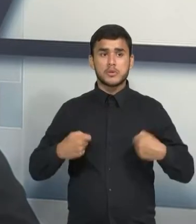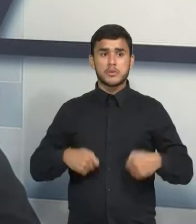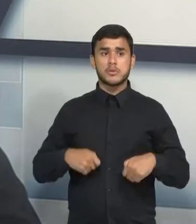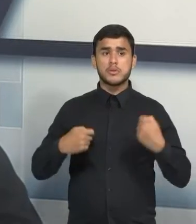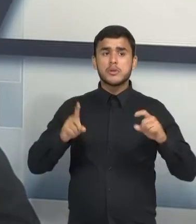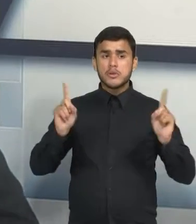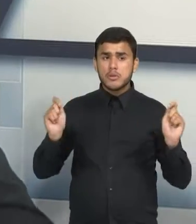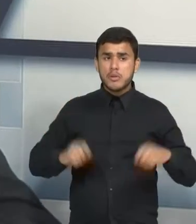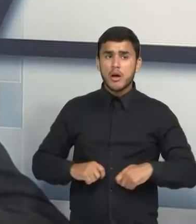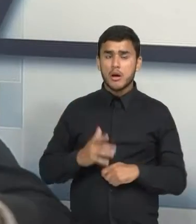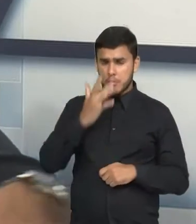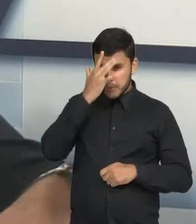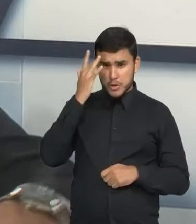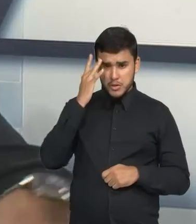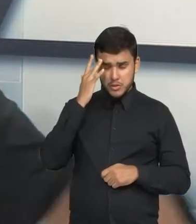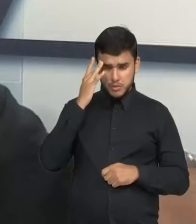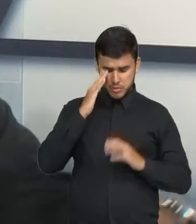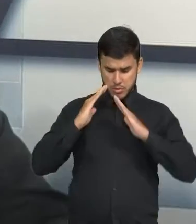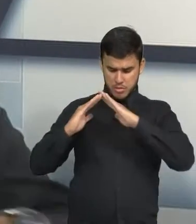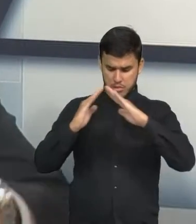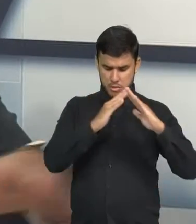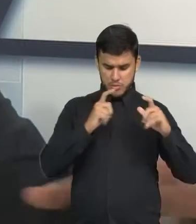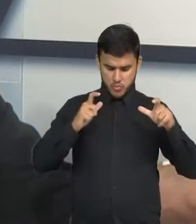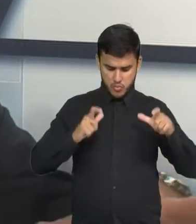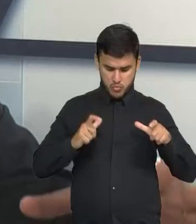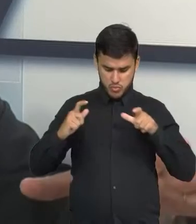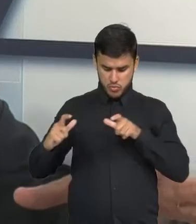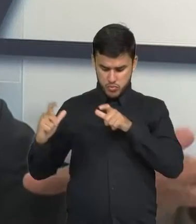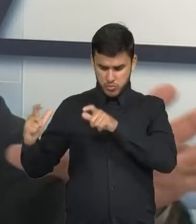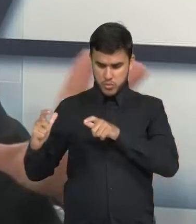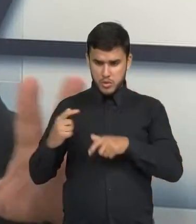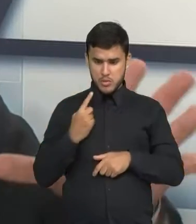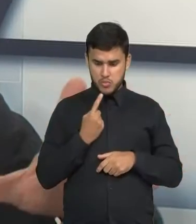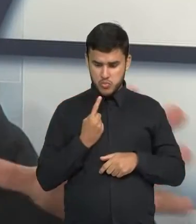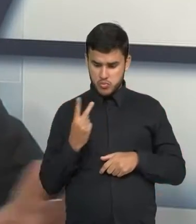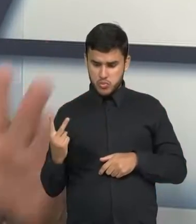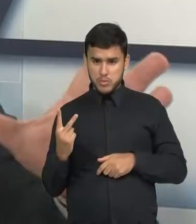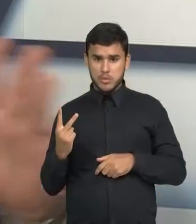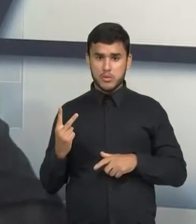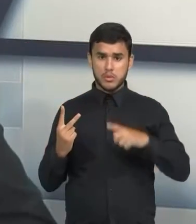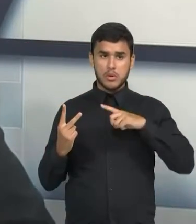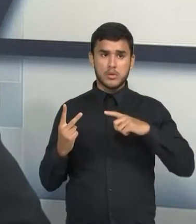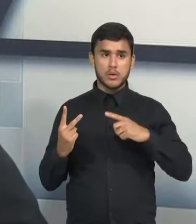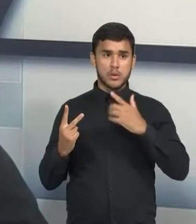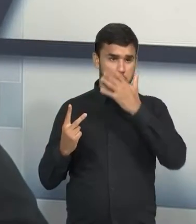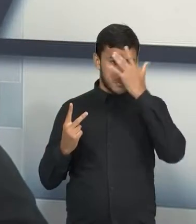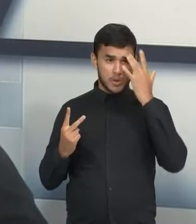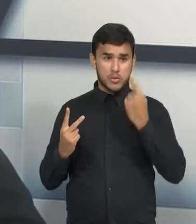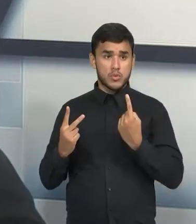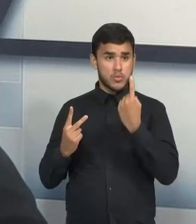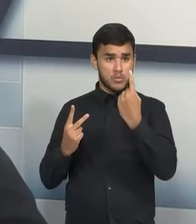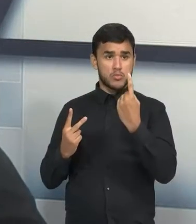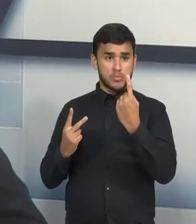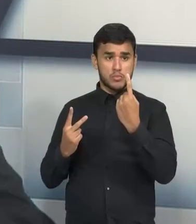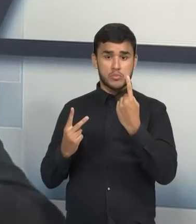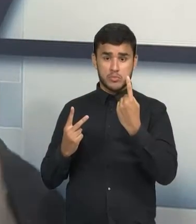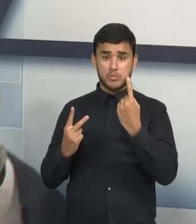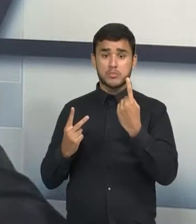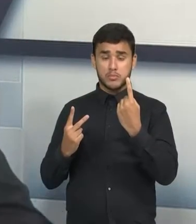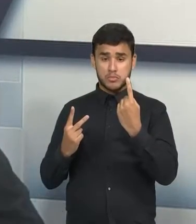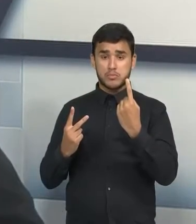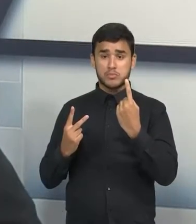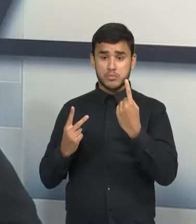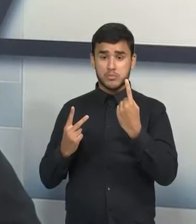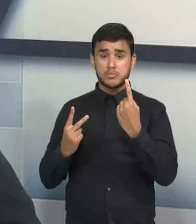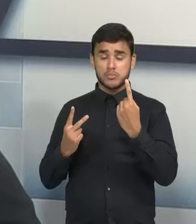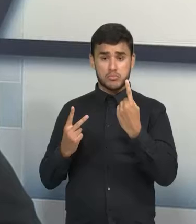dizer? Em 2 quarteirões. Se pegar 2 quarteirões, a quantidade de casa, será que em 2 quarteirões tem um bandido? Acredito que não. Está todo mundo aqui